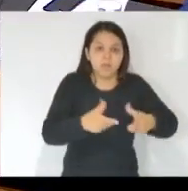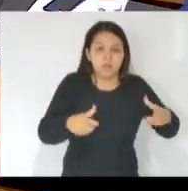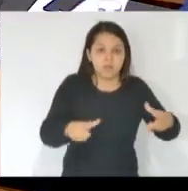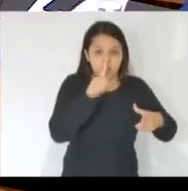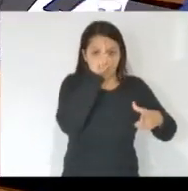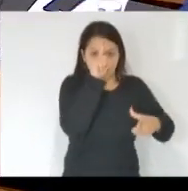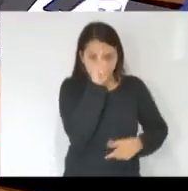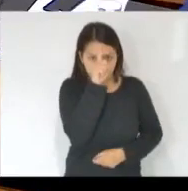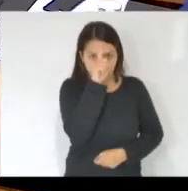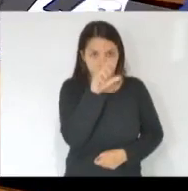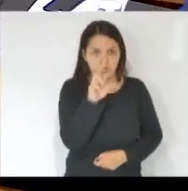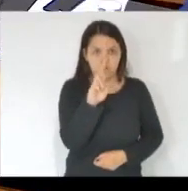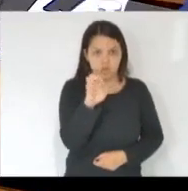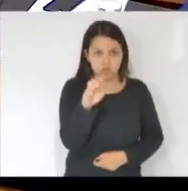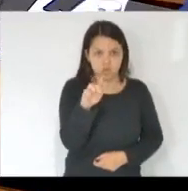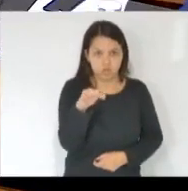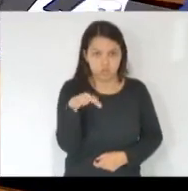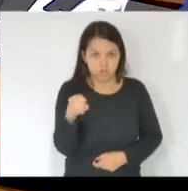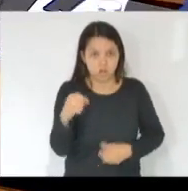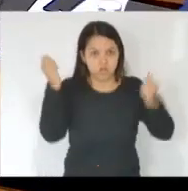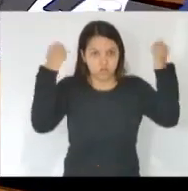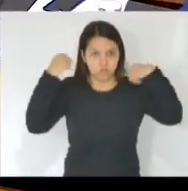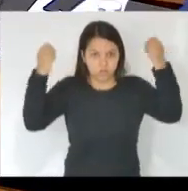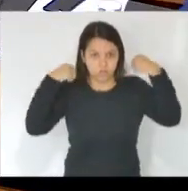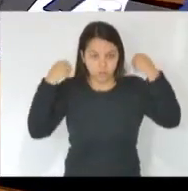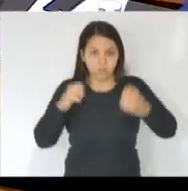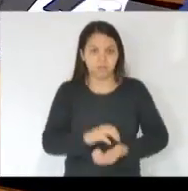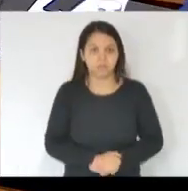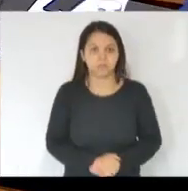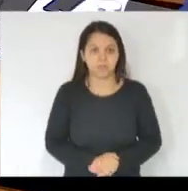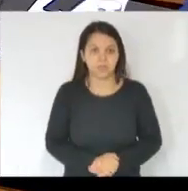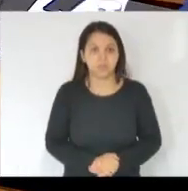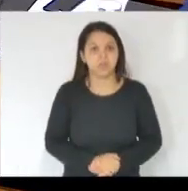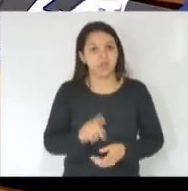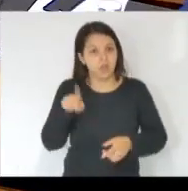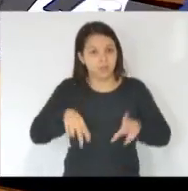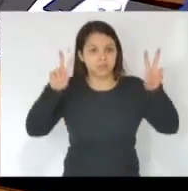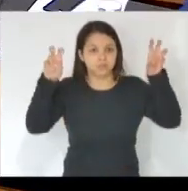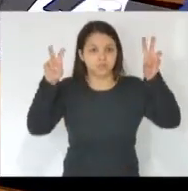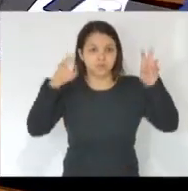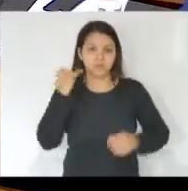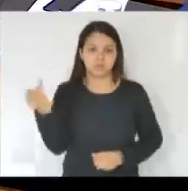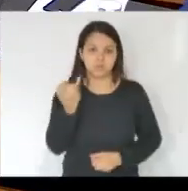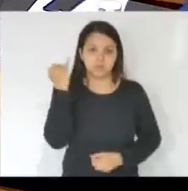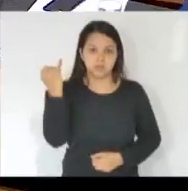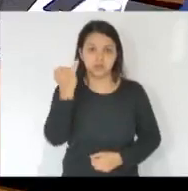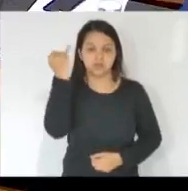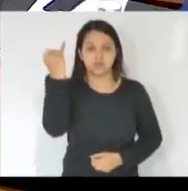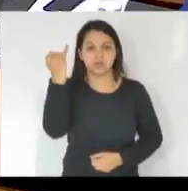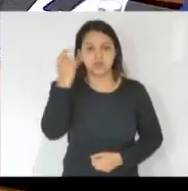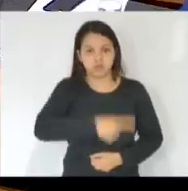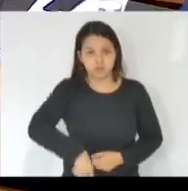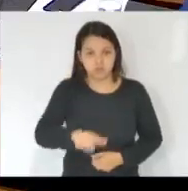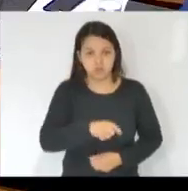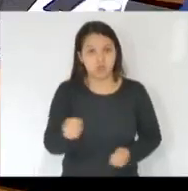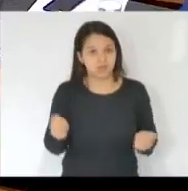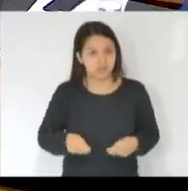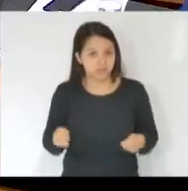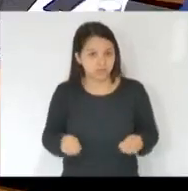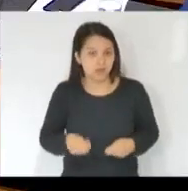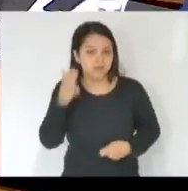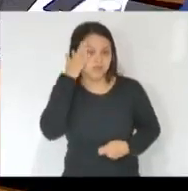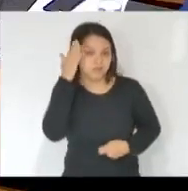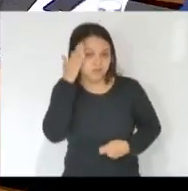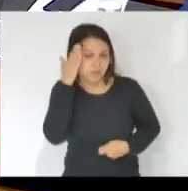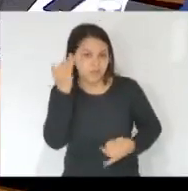hospital regional em Chapecó. Eu acho que é um tema relevante para que nós possamos saber